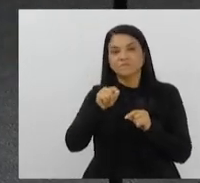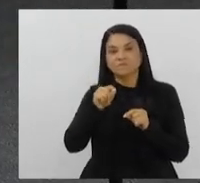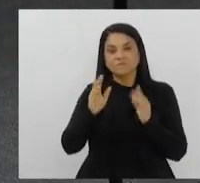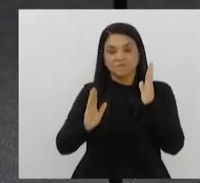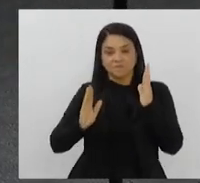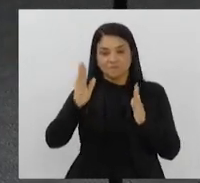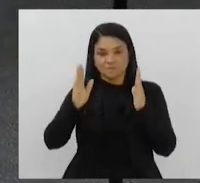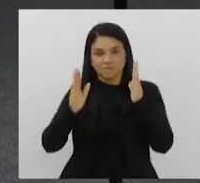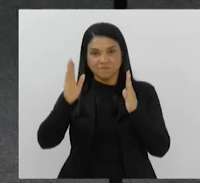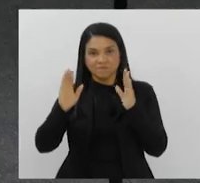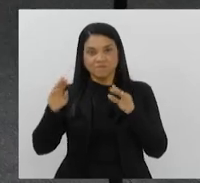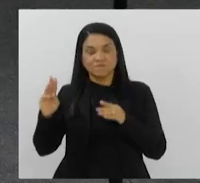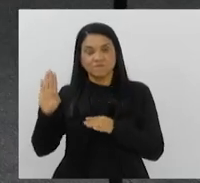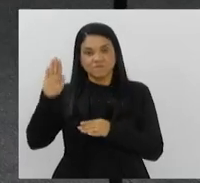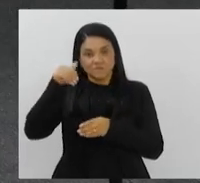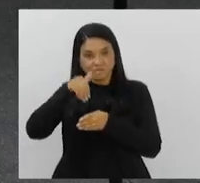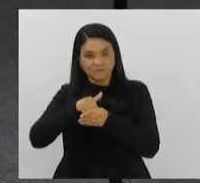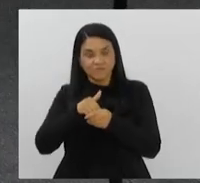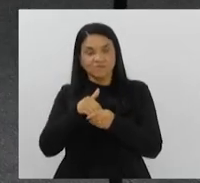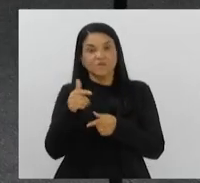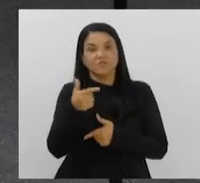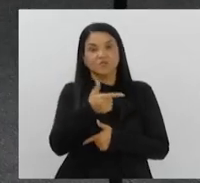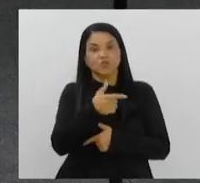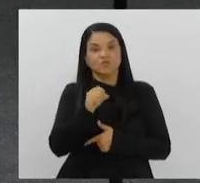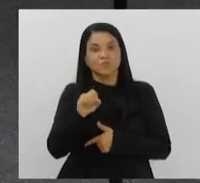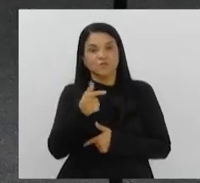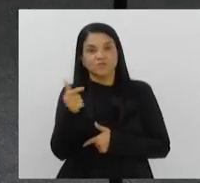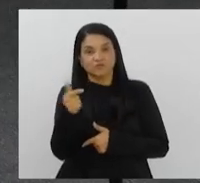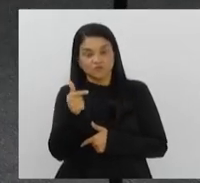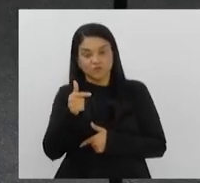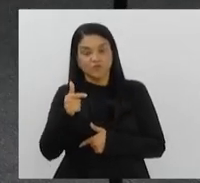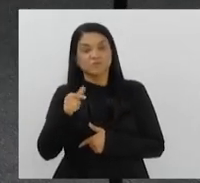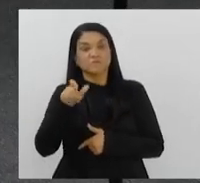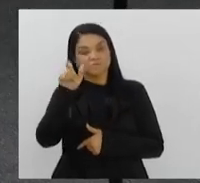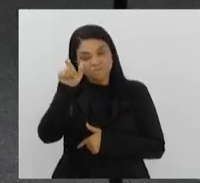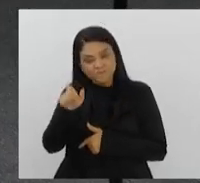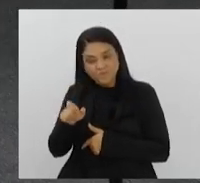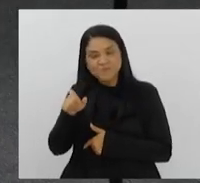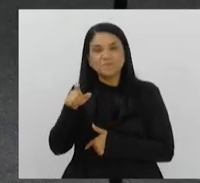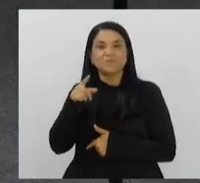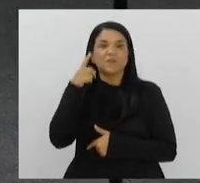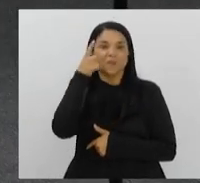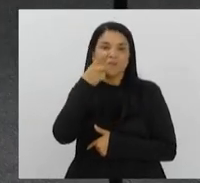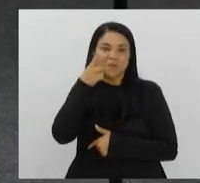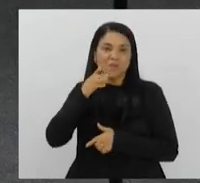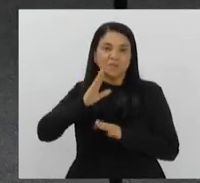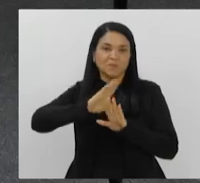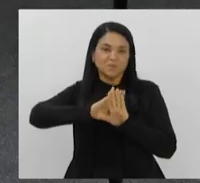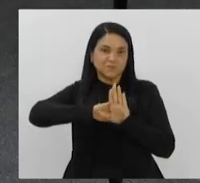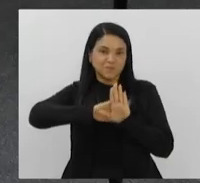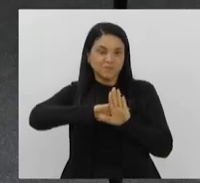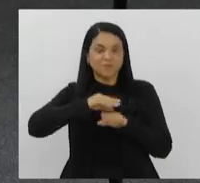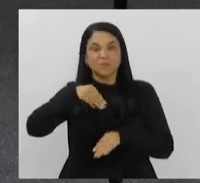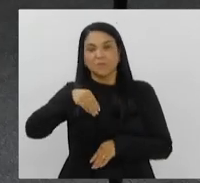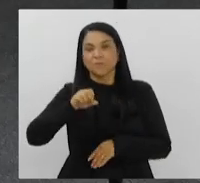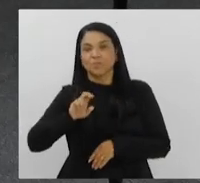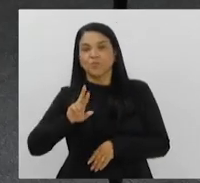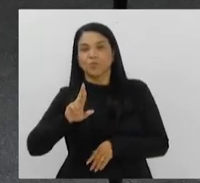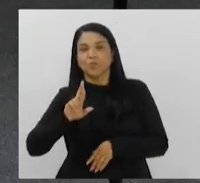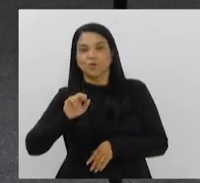período eleitoral em 2022, a qual o Murilo, o deputadinho, concorreu à eleição de